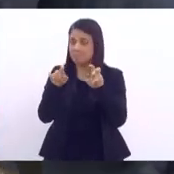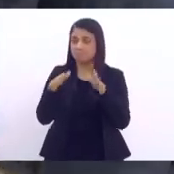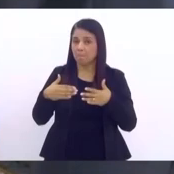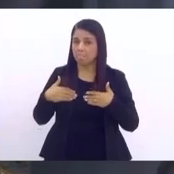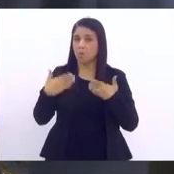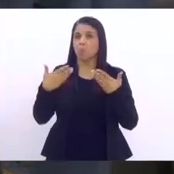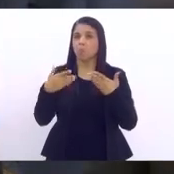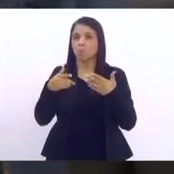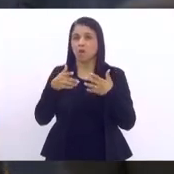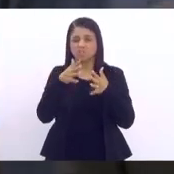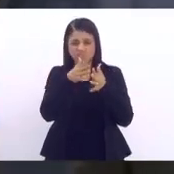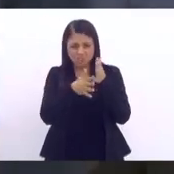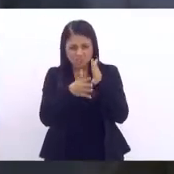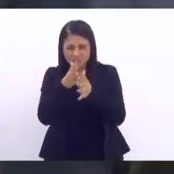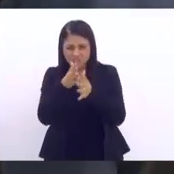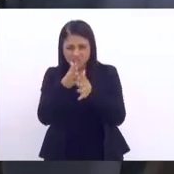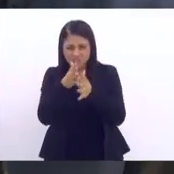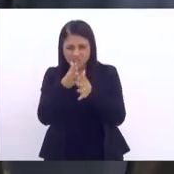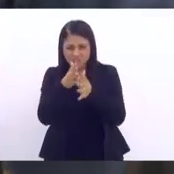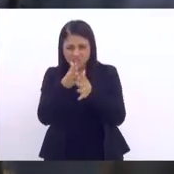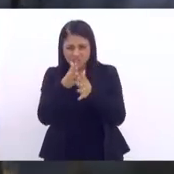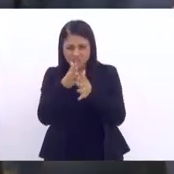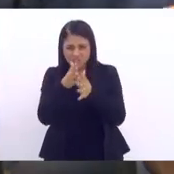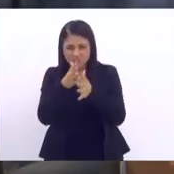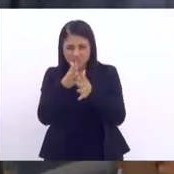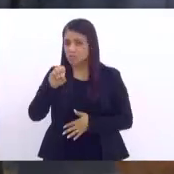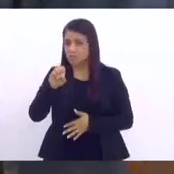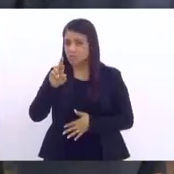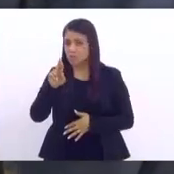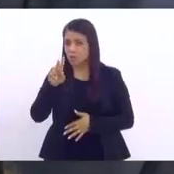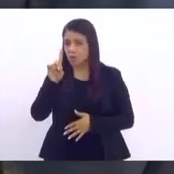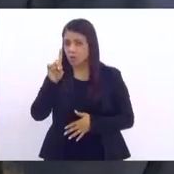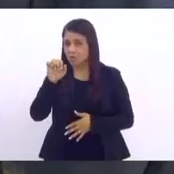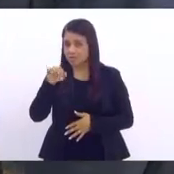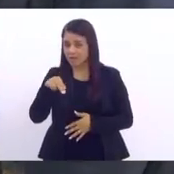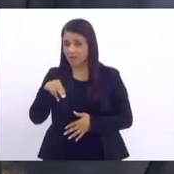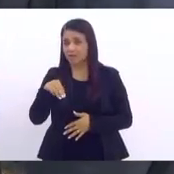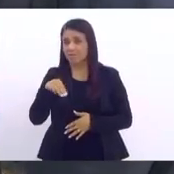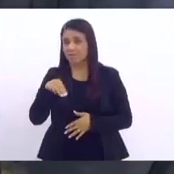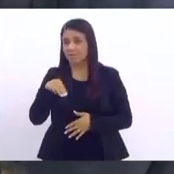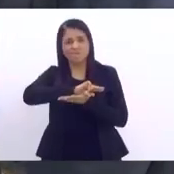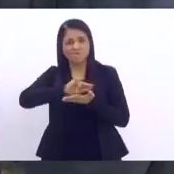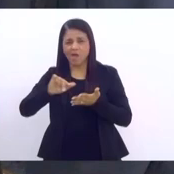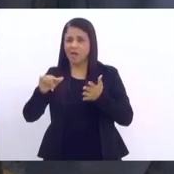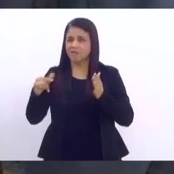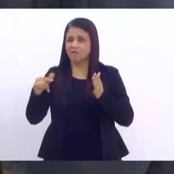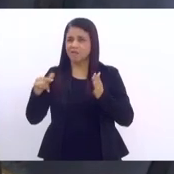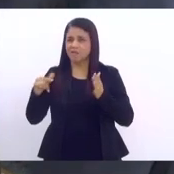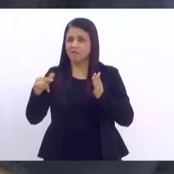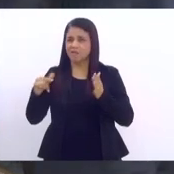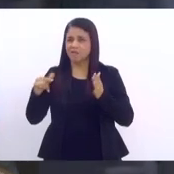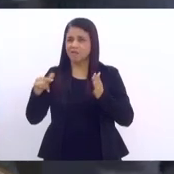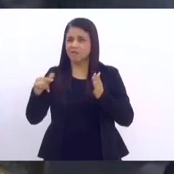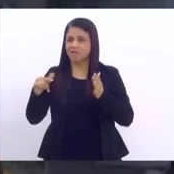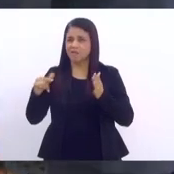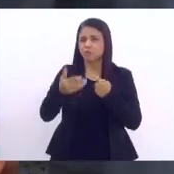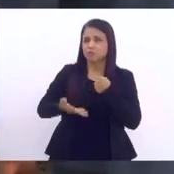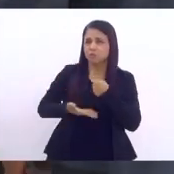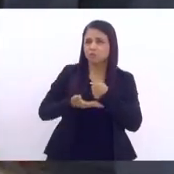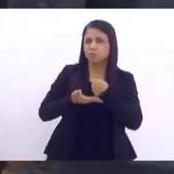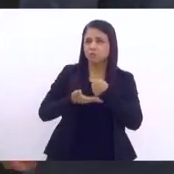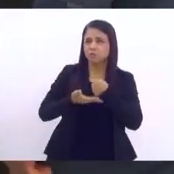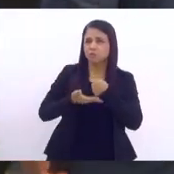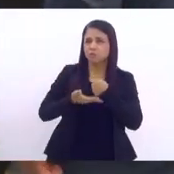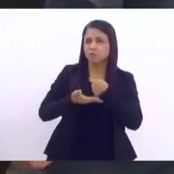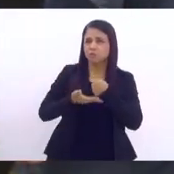coisa, e nós nos deparamos com muitas denúncias e muitos pedidos de socorro da população sobre esse tema. Foi aí